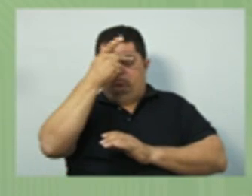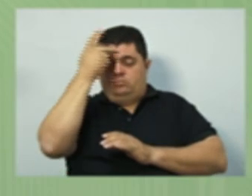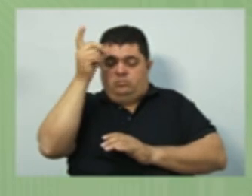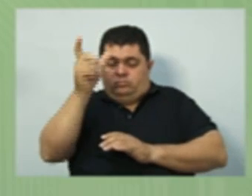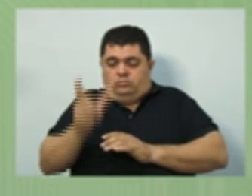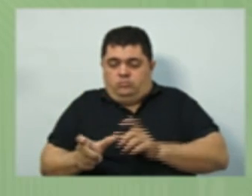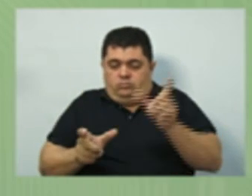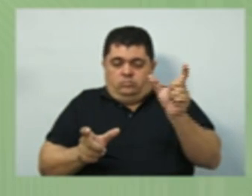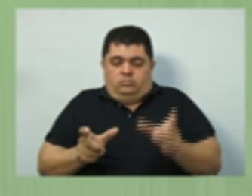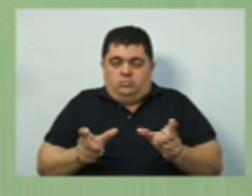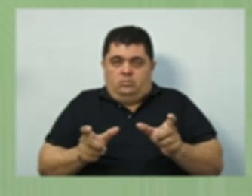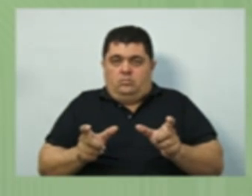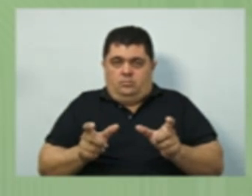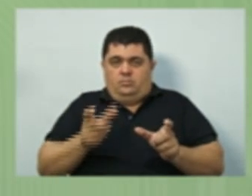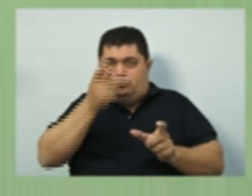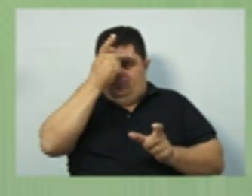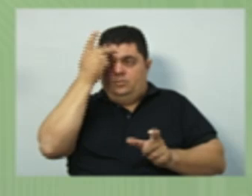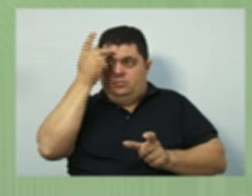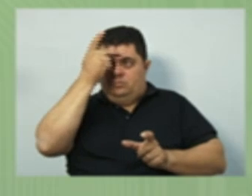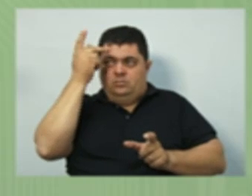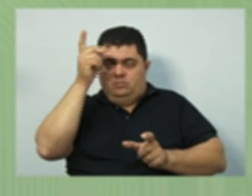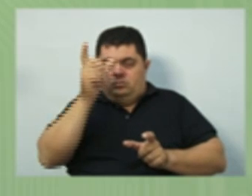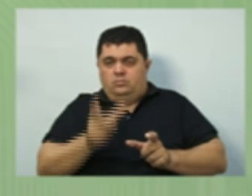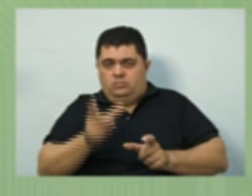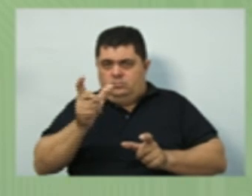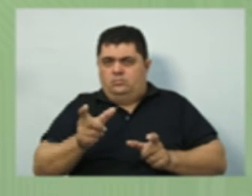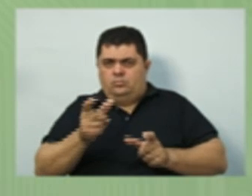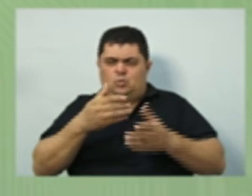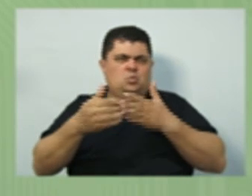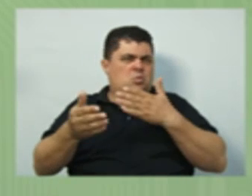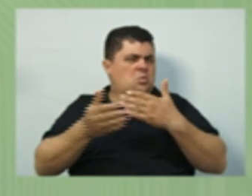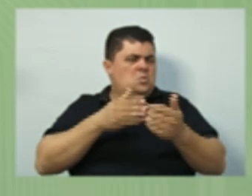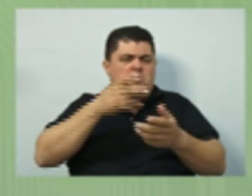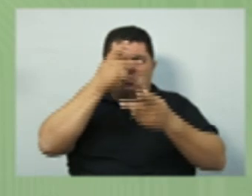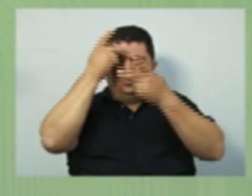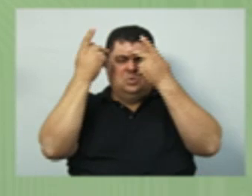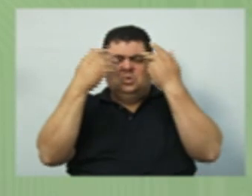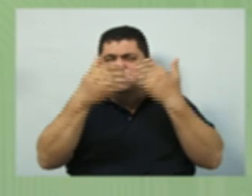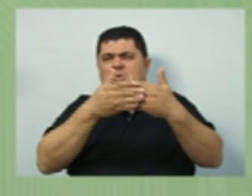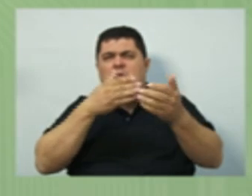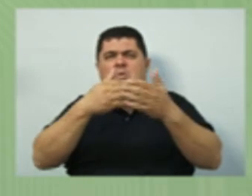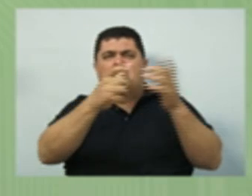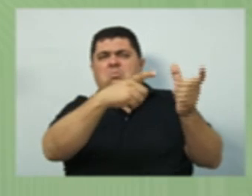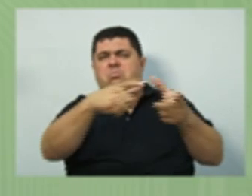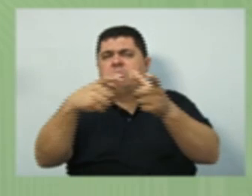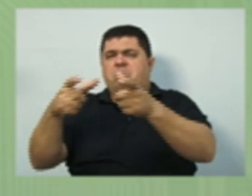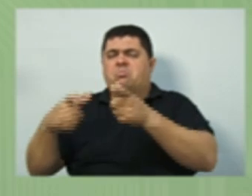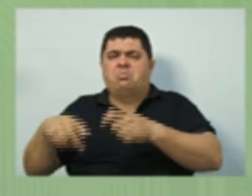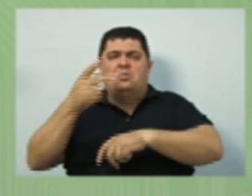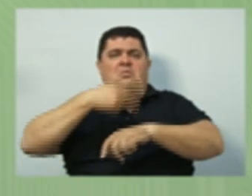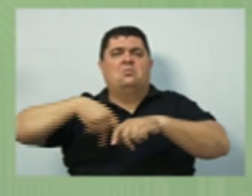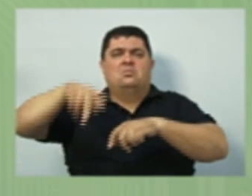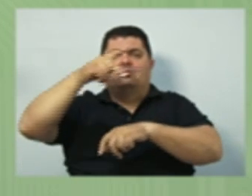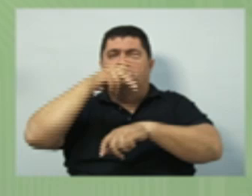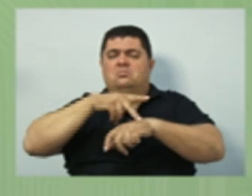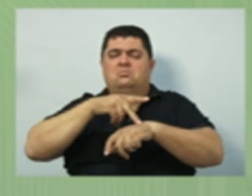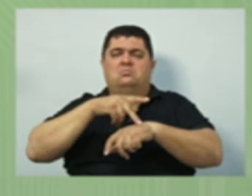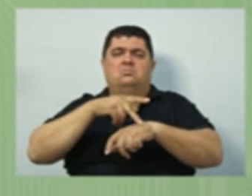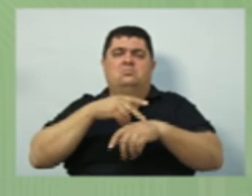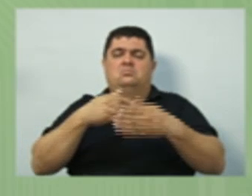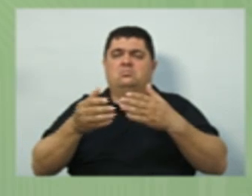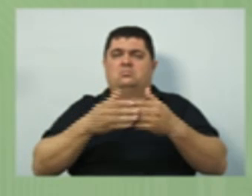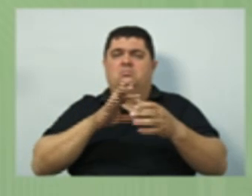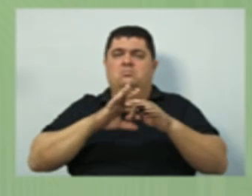O ser humano, independente de quem seja, de qual continente esteja, em qual continente